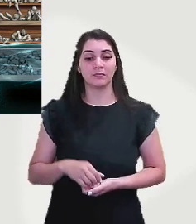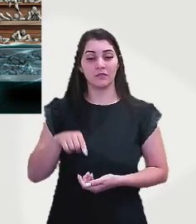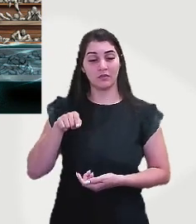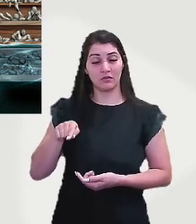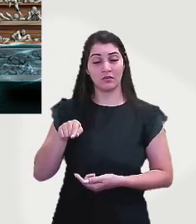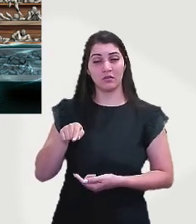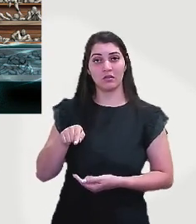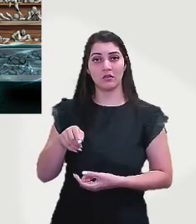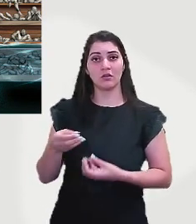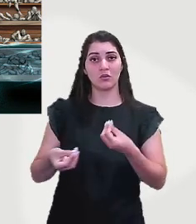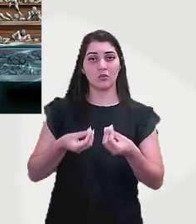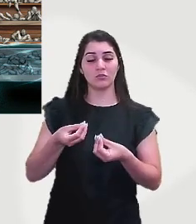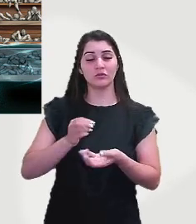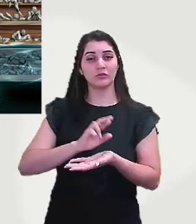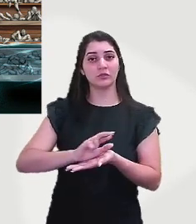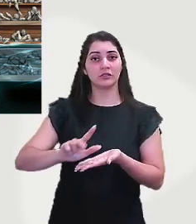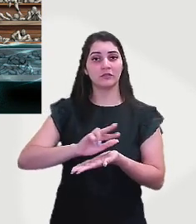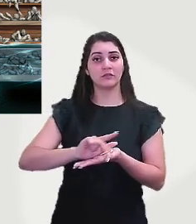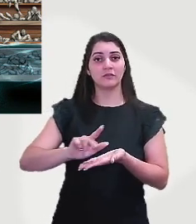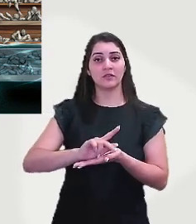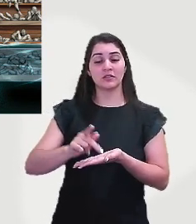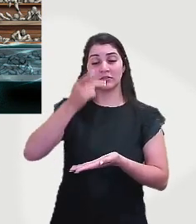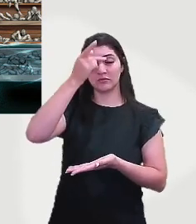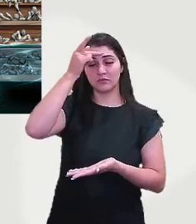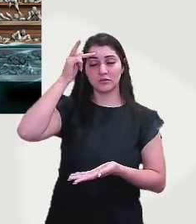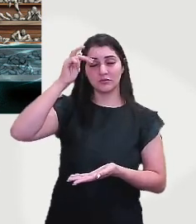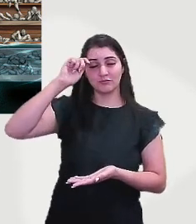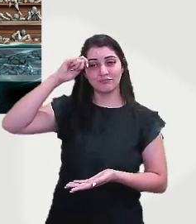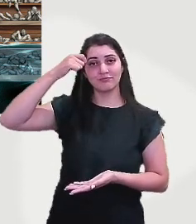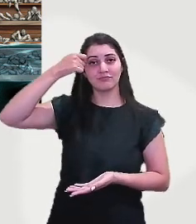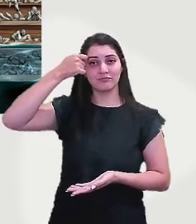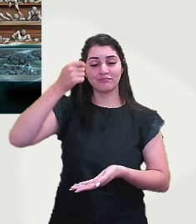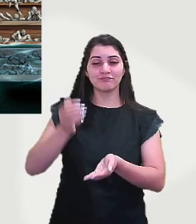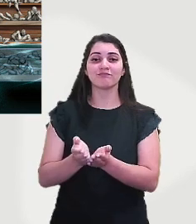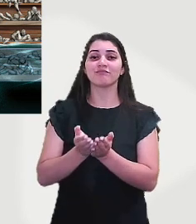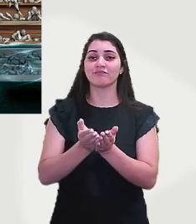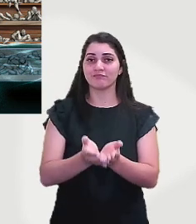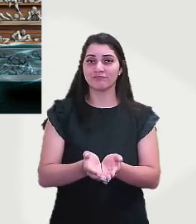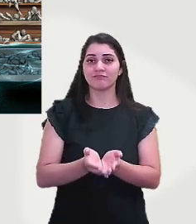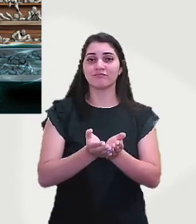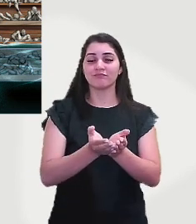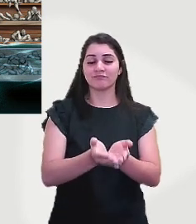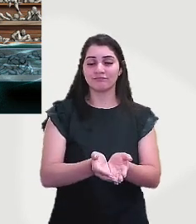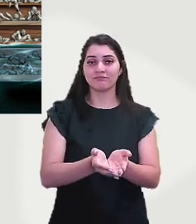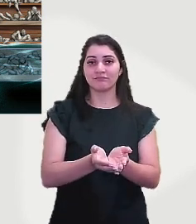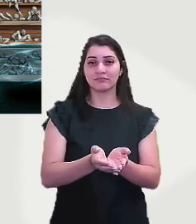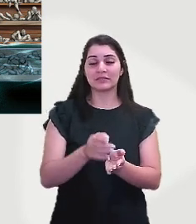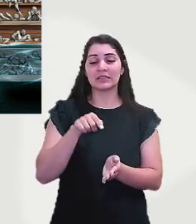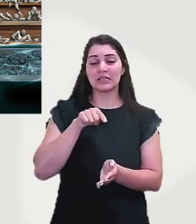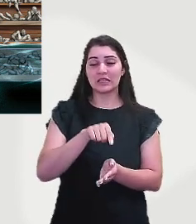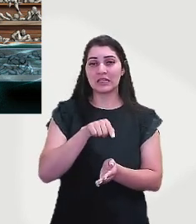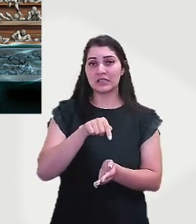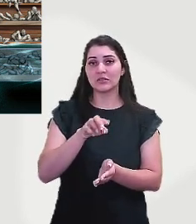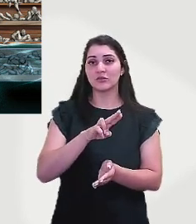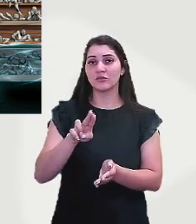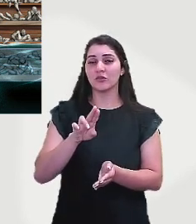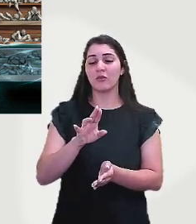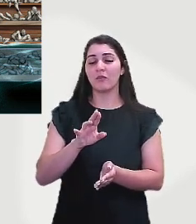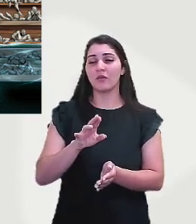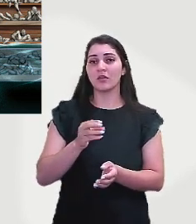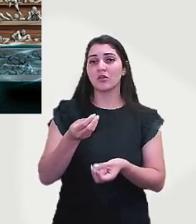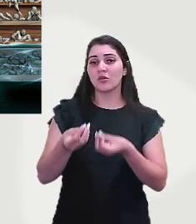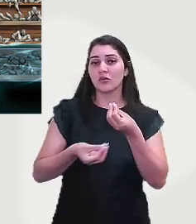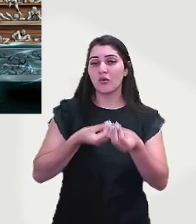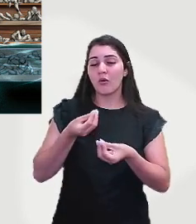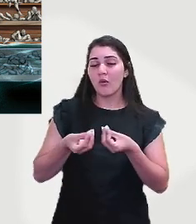Dessa forma, diversos africanos embarcaram nos navios e aqui chegaram. Esses africanos passaram a ser chamados não mais pelas suas